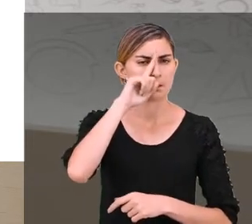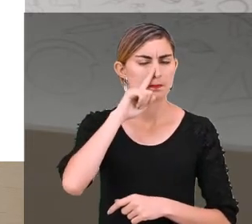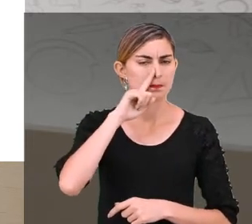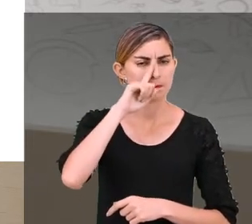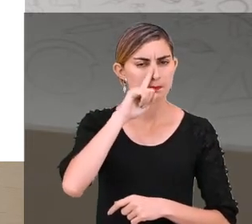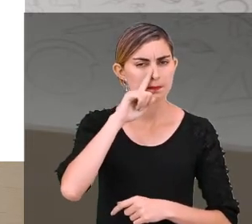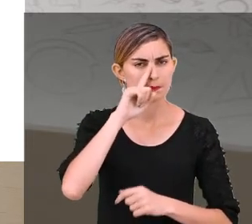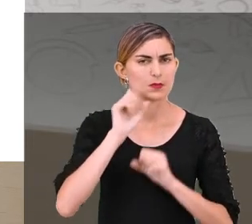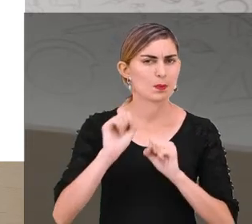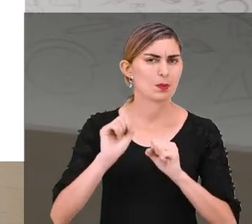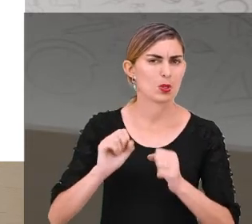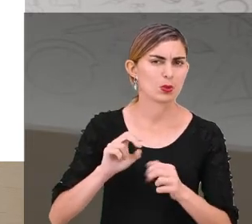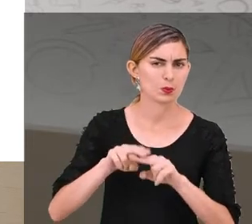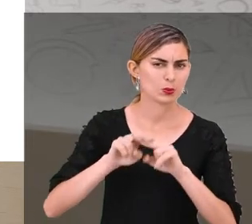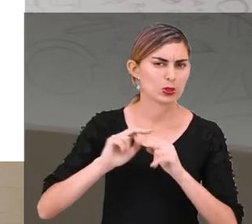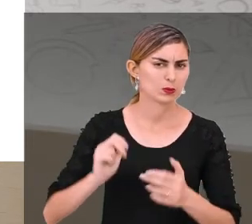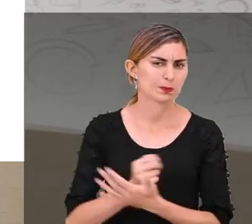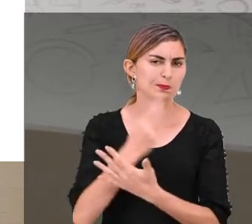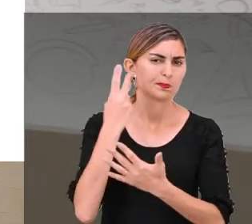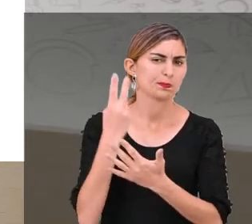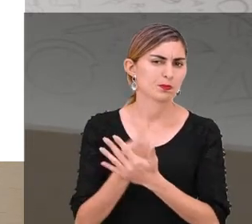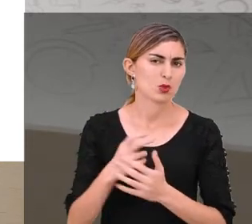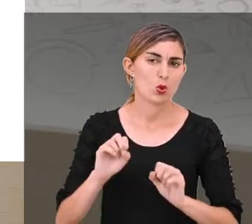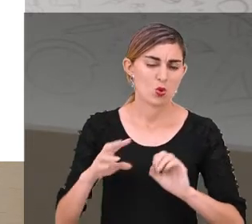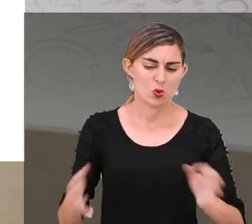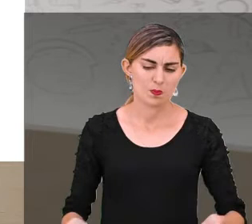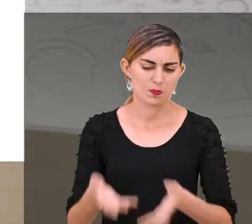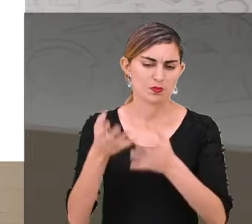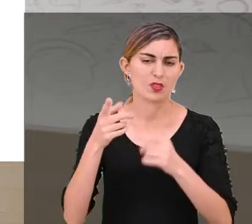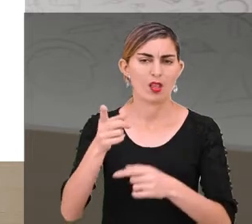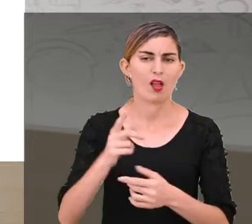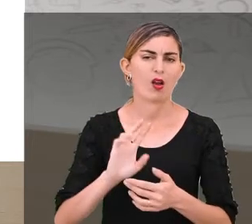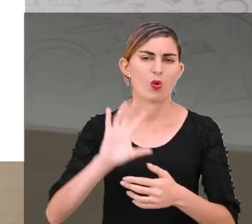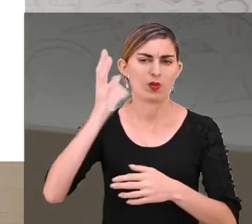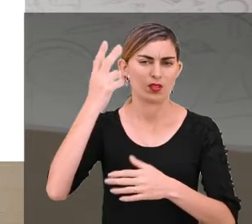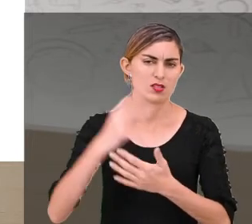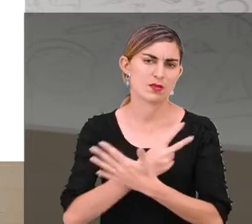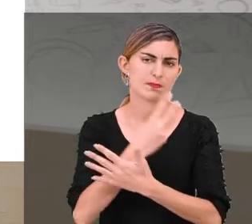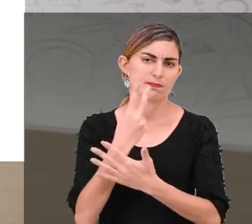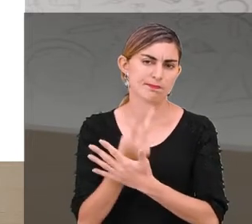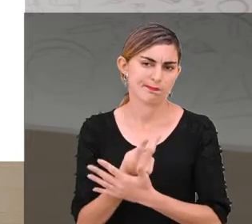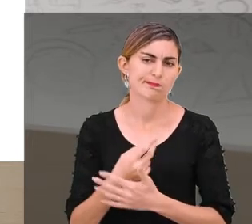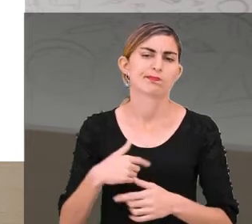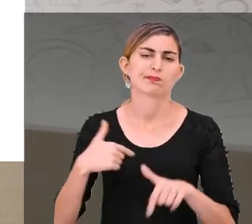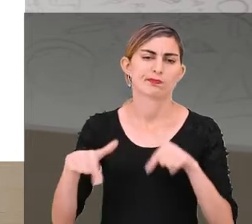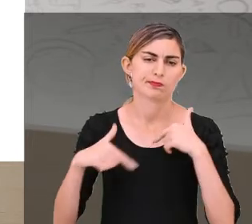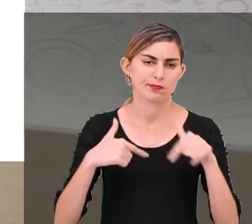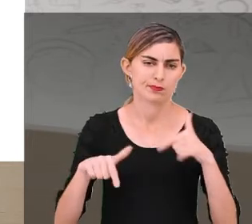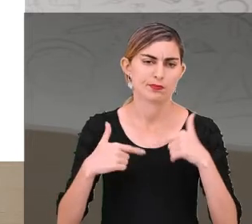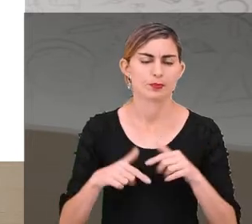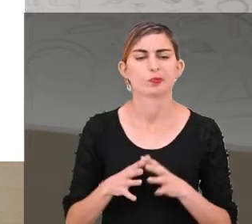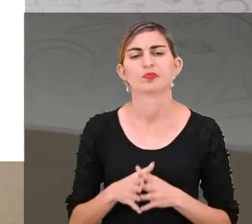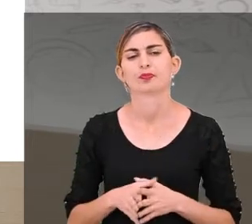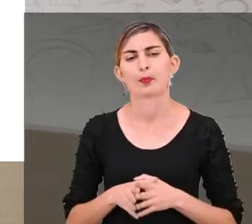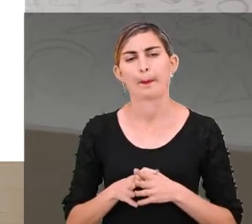de trabalho que causou ou então contribuiu para a ocorrência do acidente de